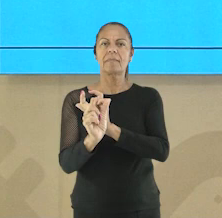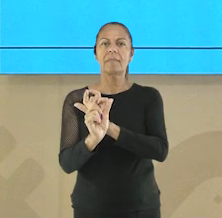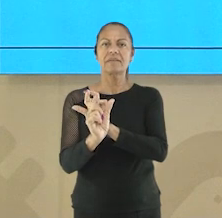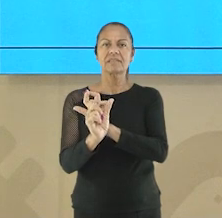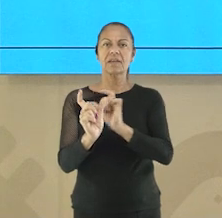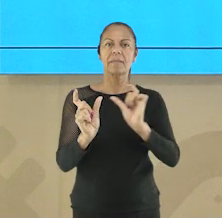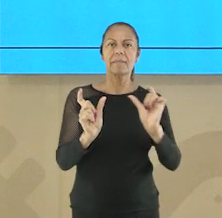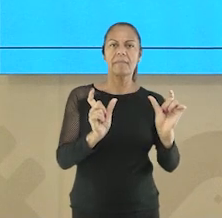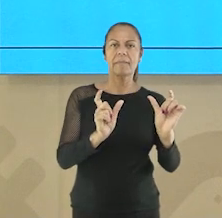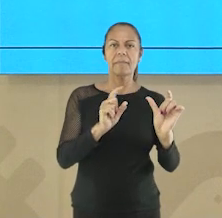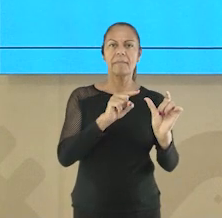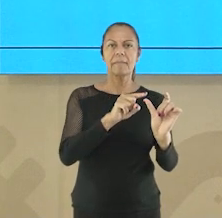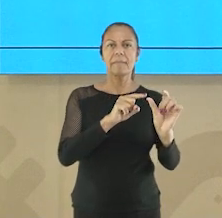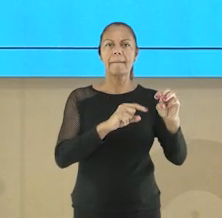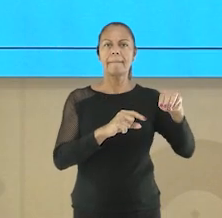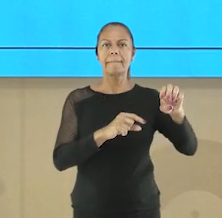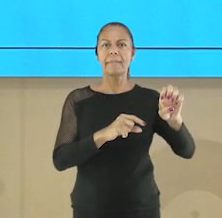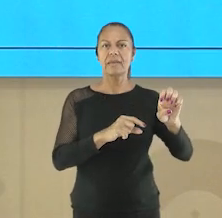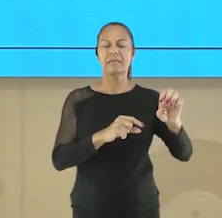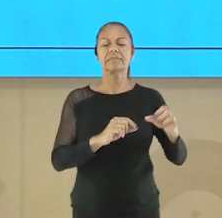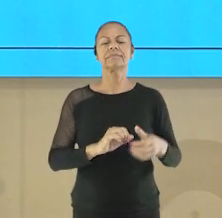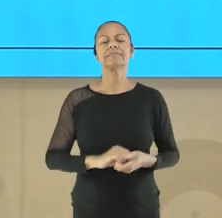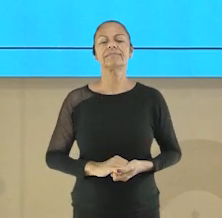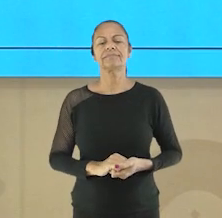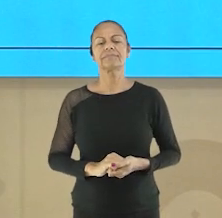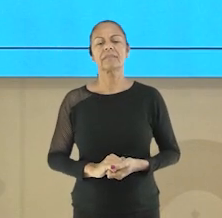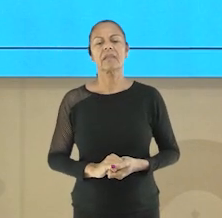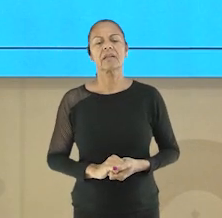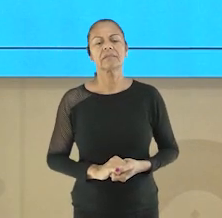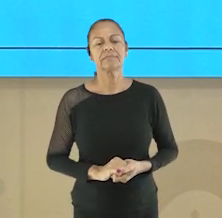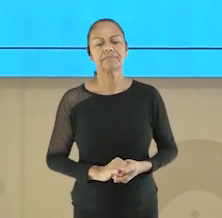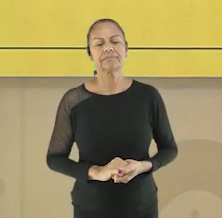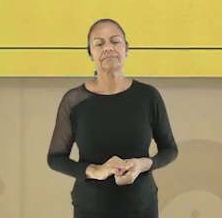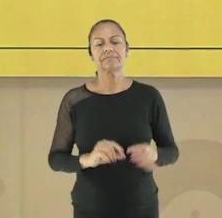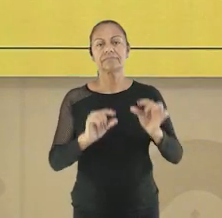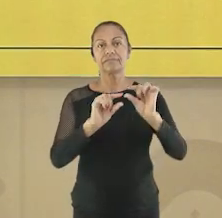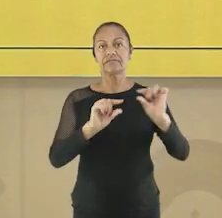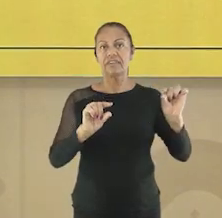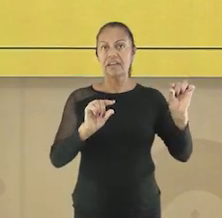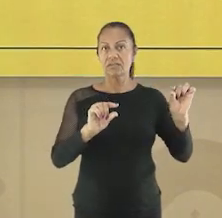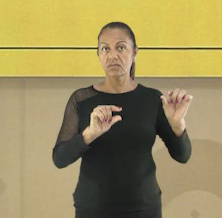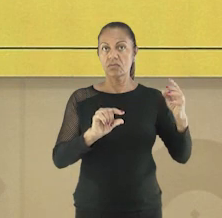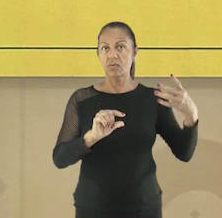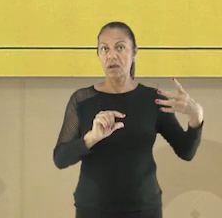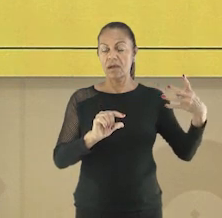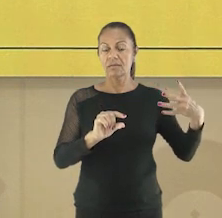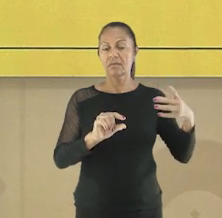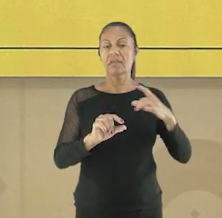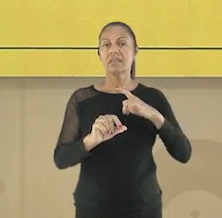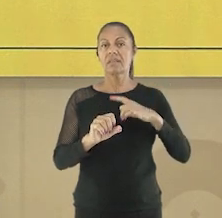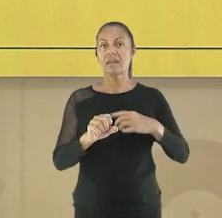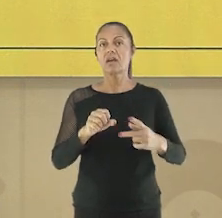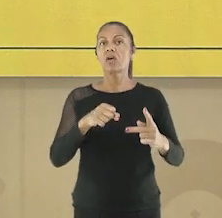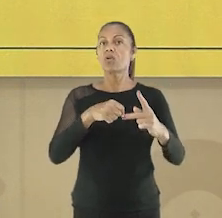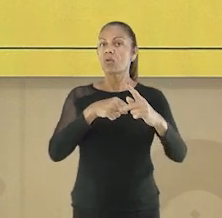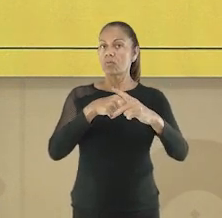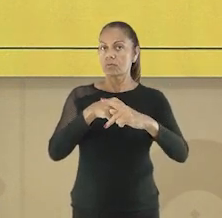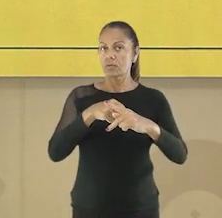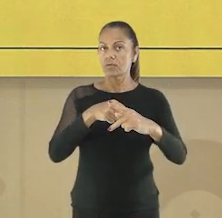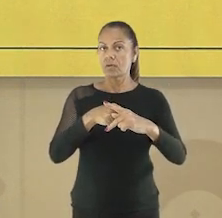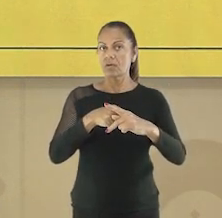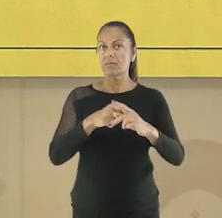do assunto. Ok? E, para título de curiosidade, no verso 4, também temos um caso de